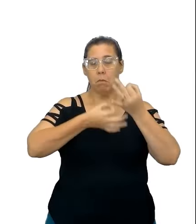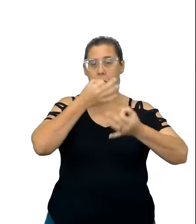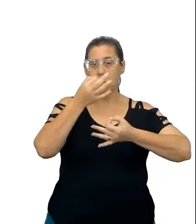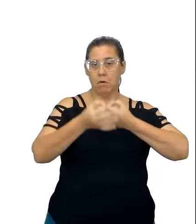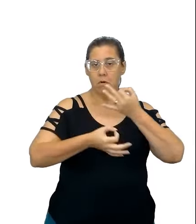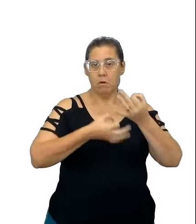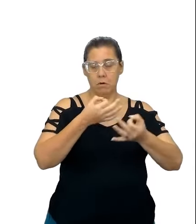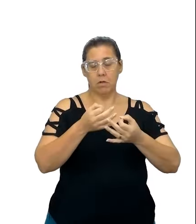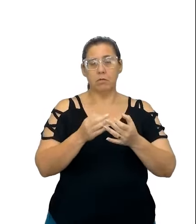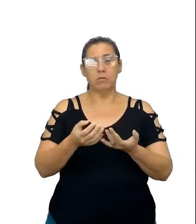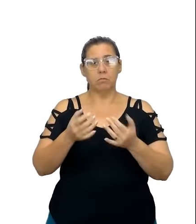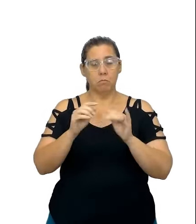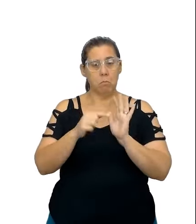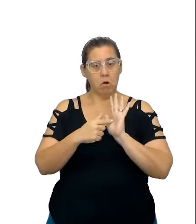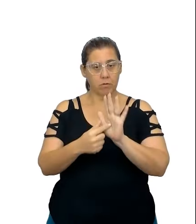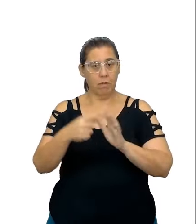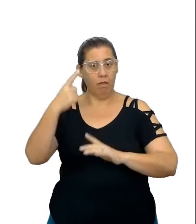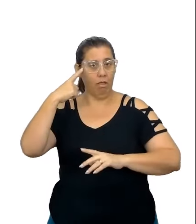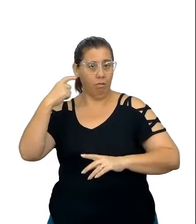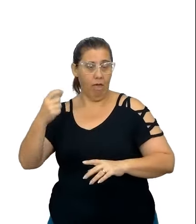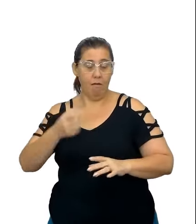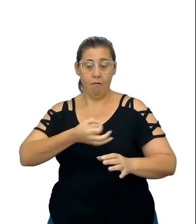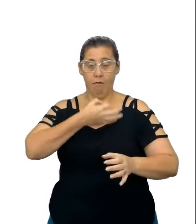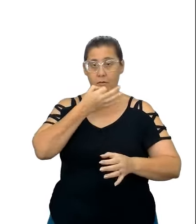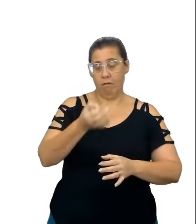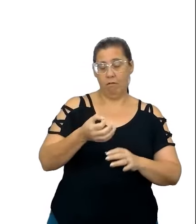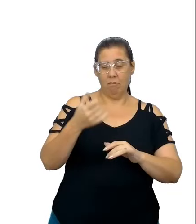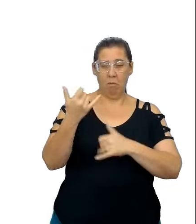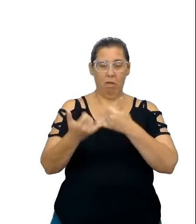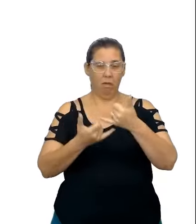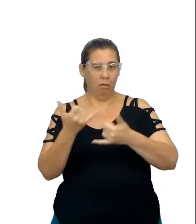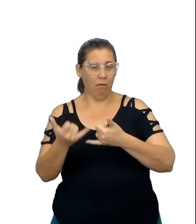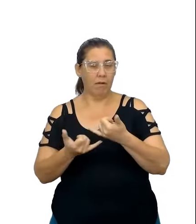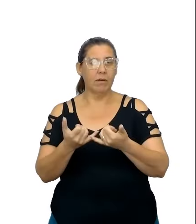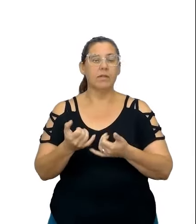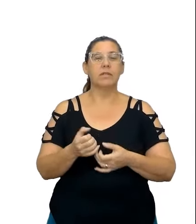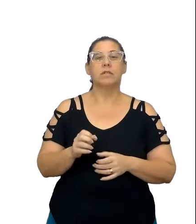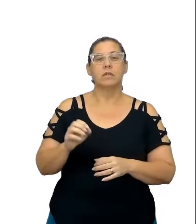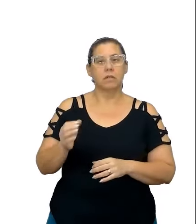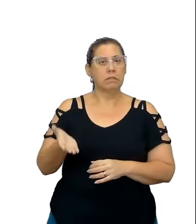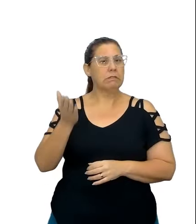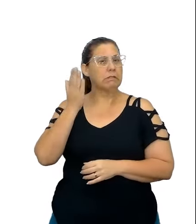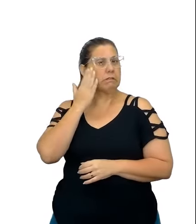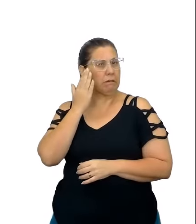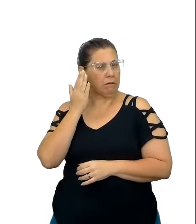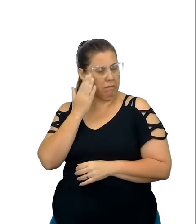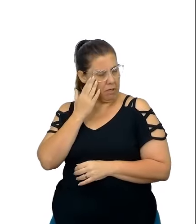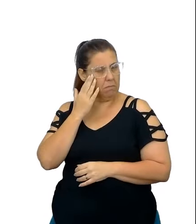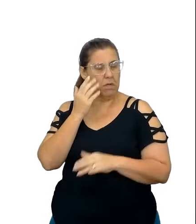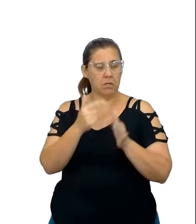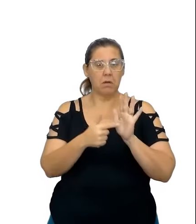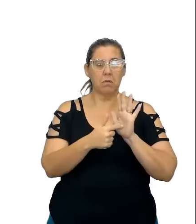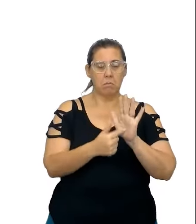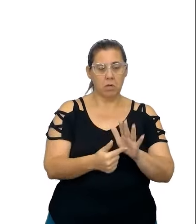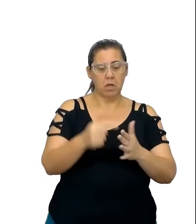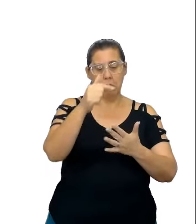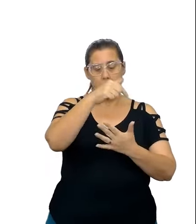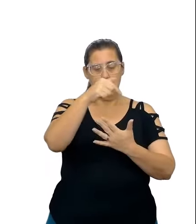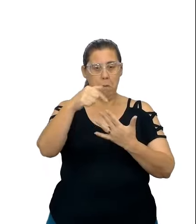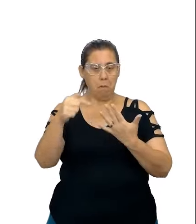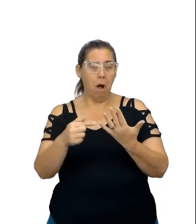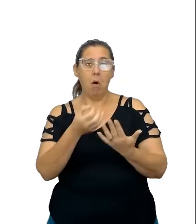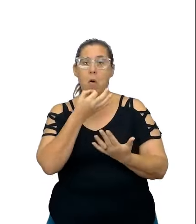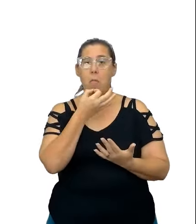e defender as ideias por meio de crítica humorada e com consciente de que para apresentar pontos de